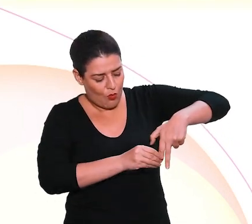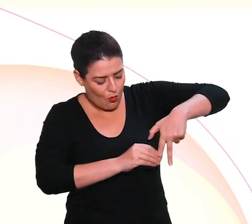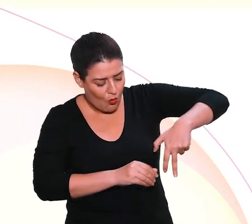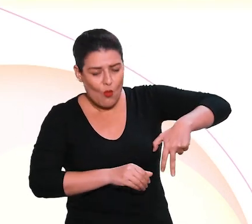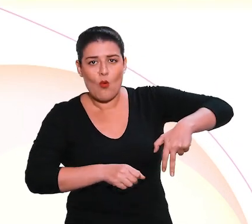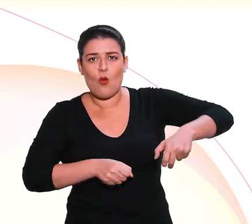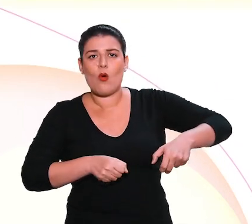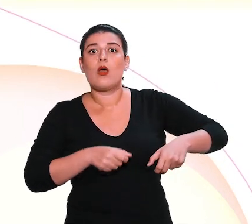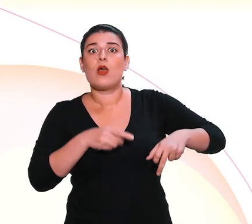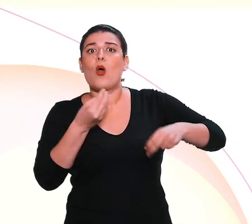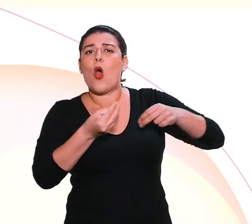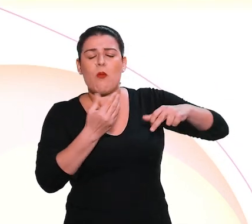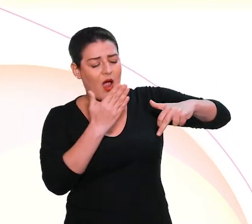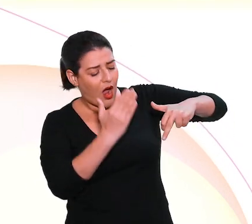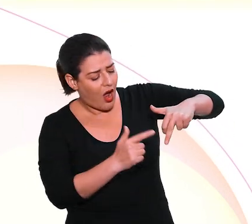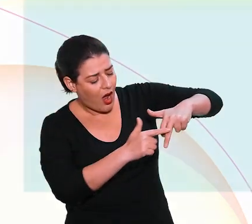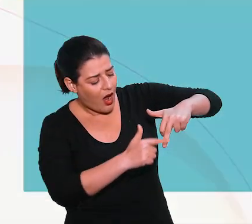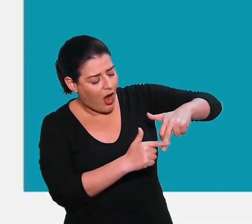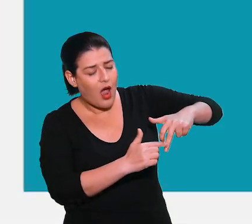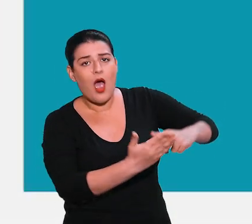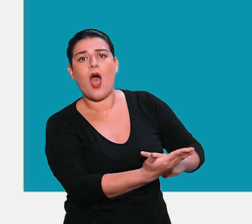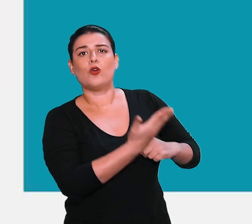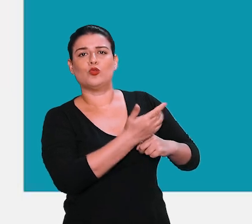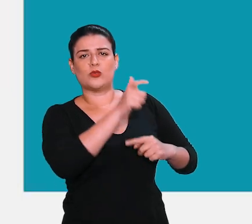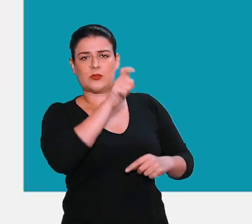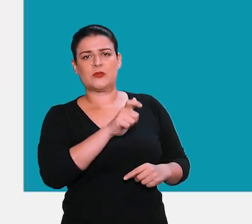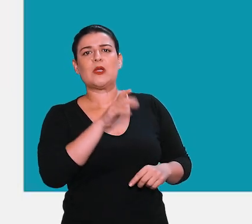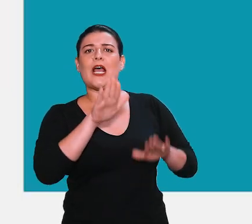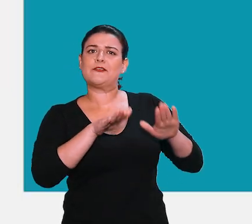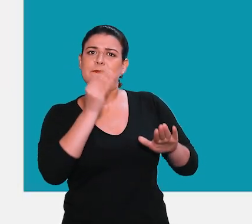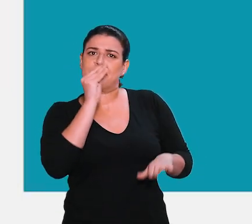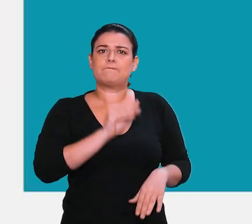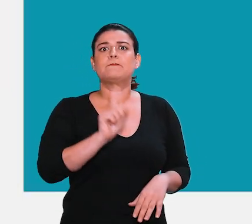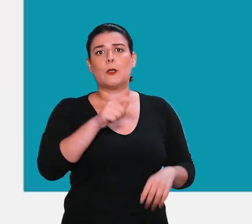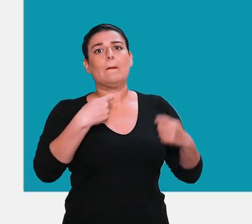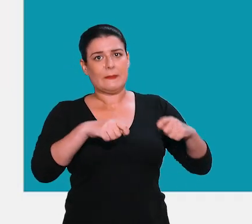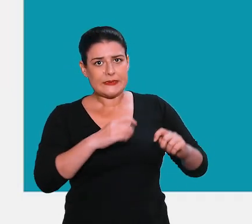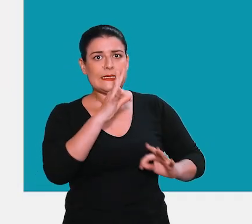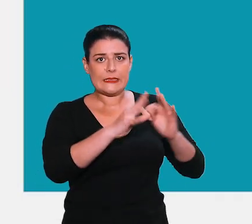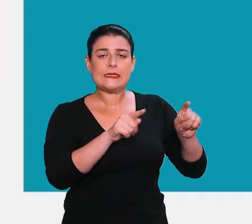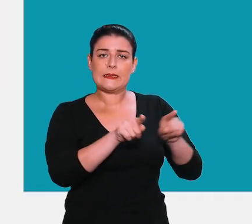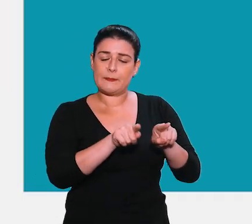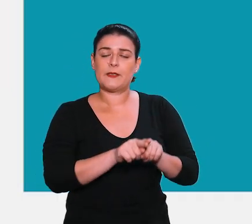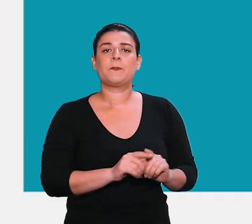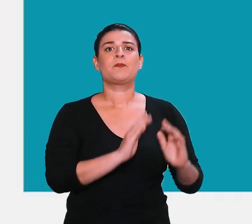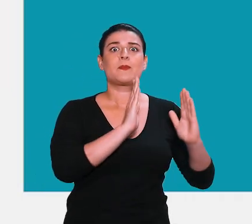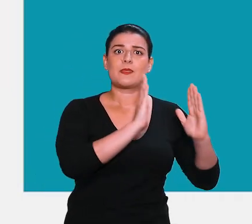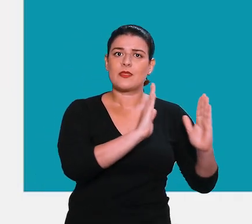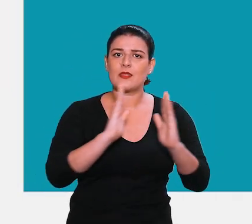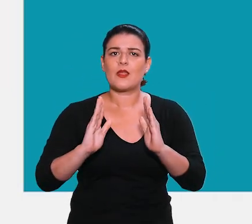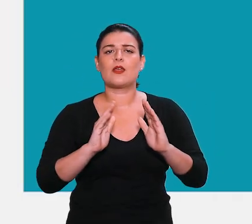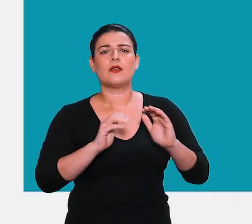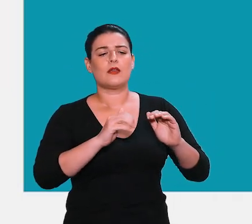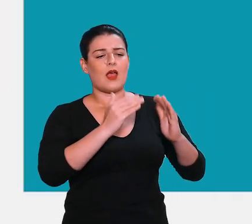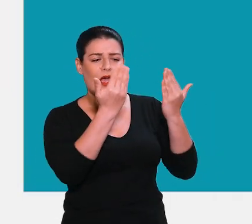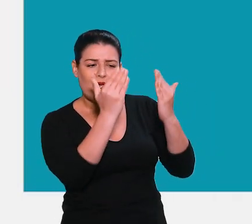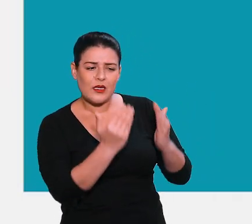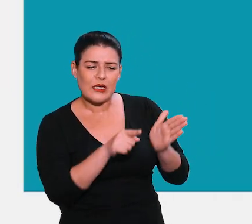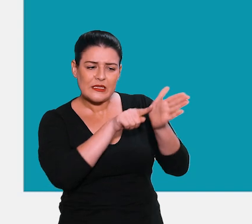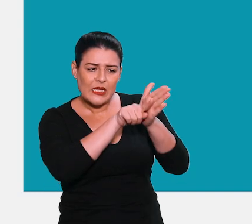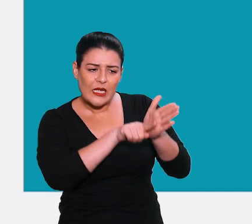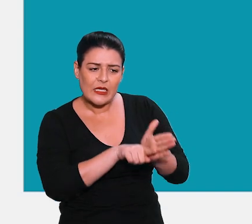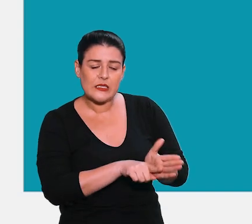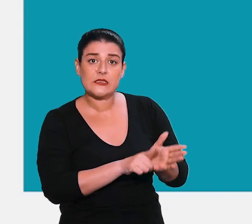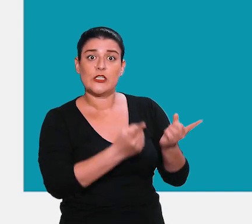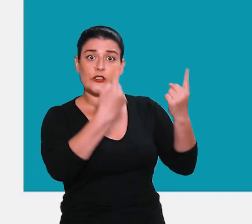avaliar também no membro contralateral, e isso muita gente esquece. E nós vamos ver quais são as etapas de exame físico, especialmente